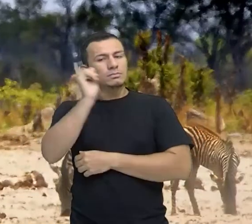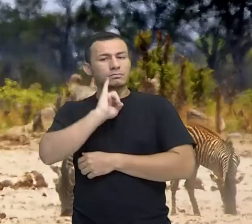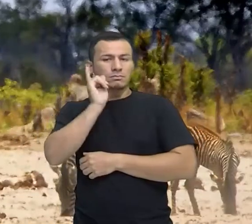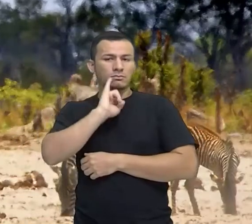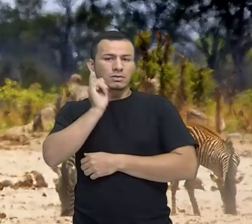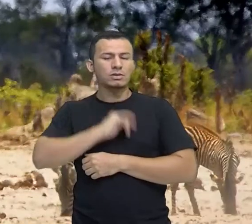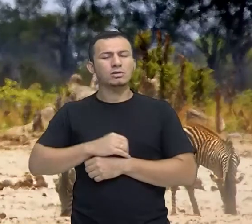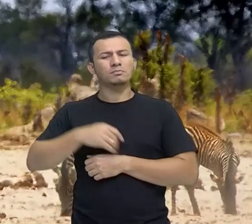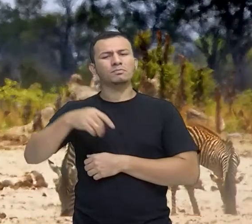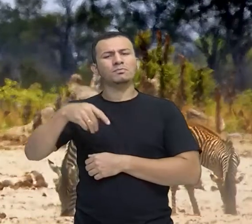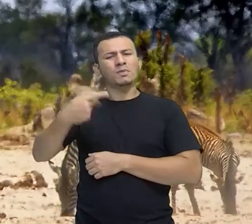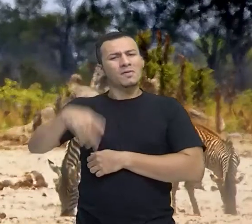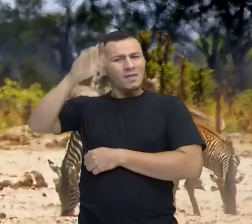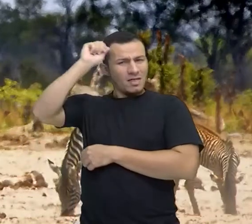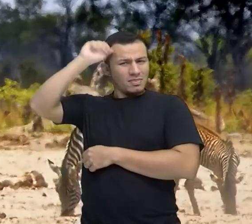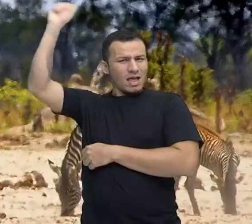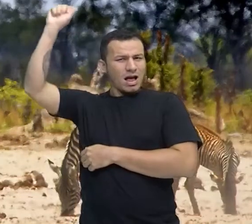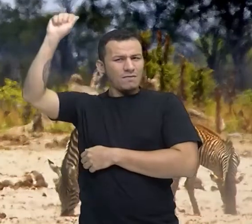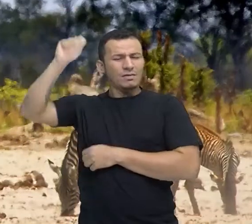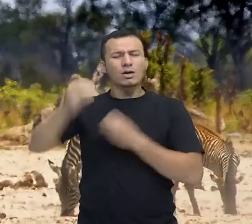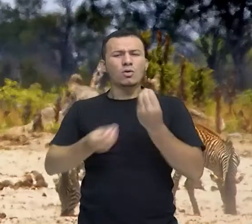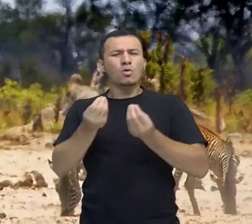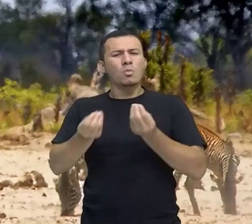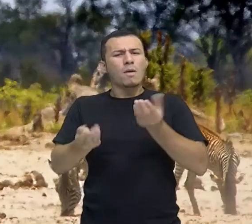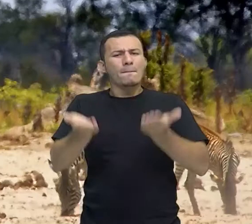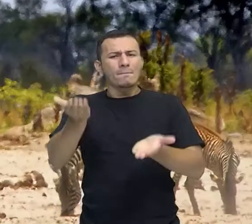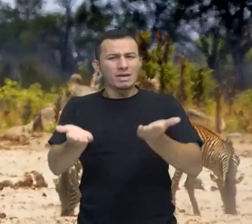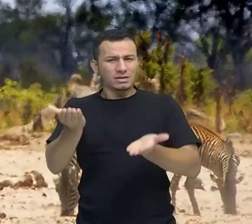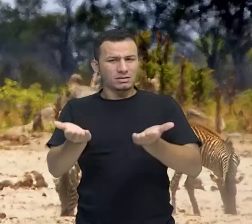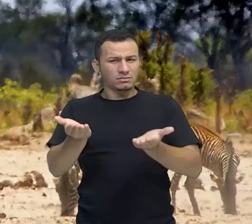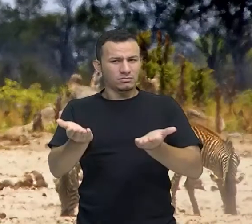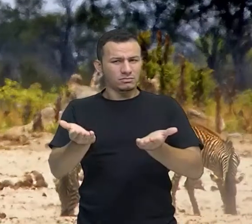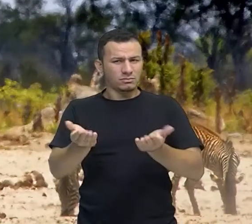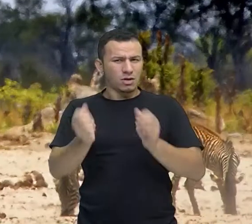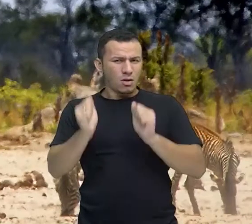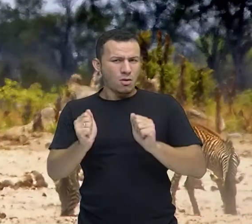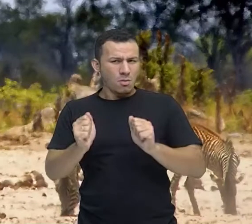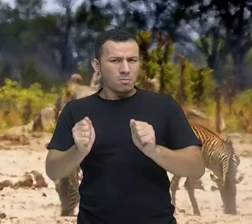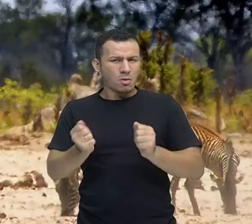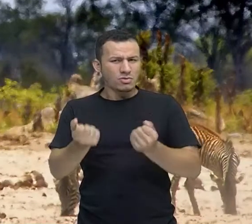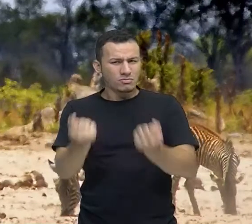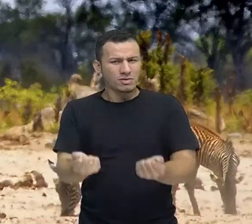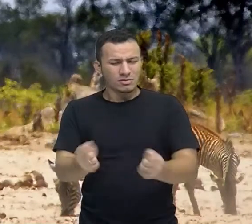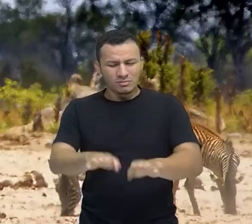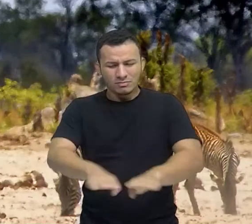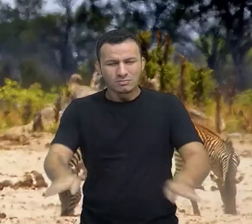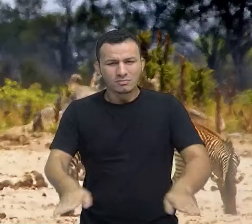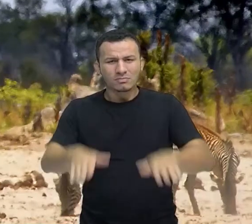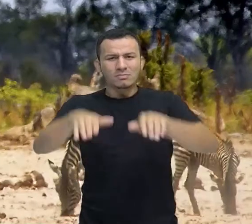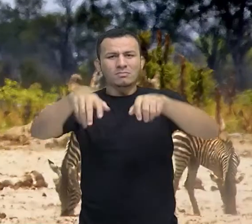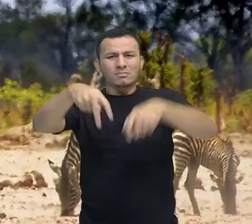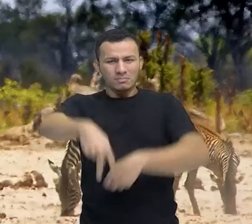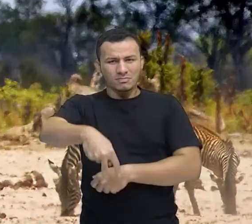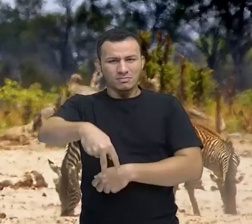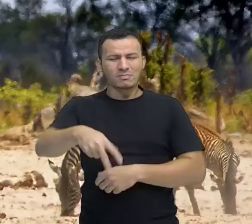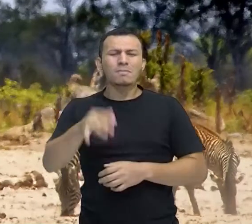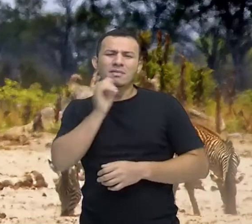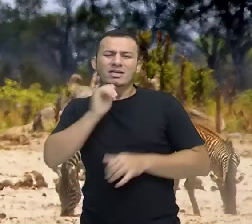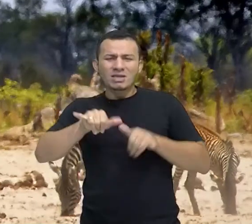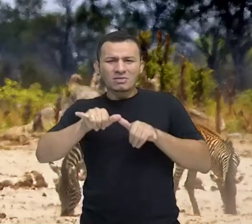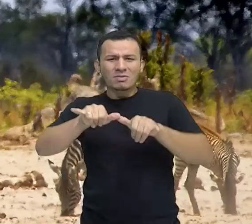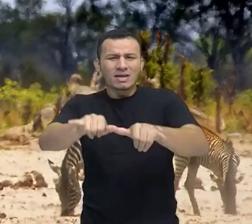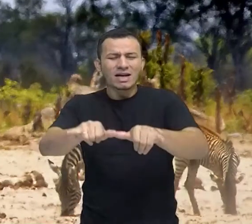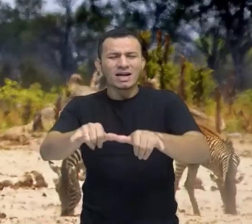que na savana africana, se eu tivesse que pesar esses animais, né? Será que eu poderia usar uma balança simples? Quando eu vou no supermercado e tenho que pesar